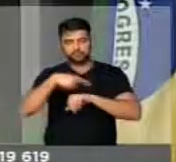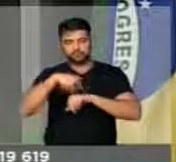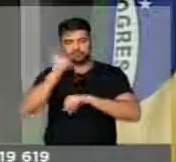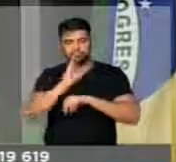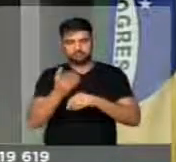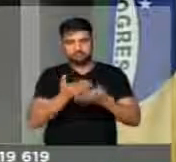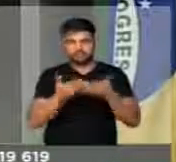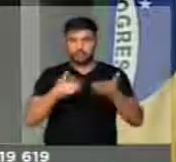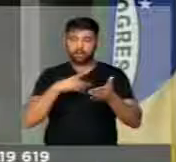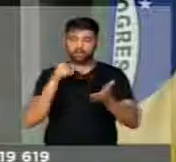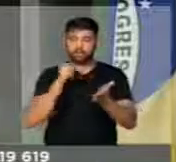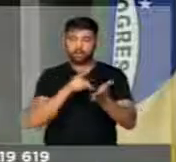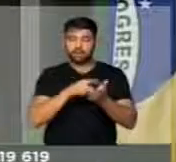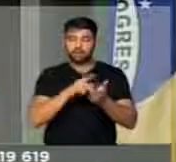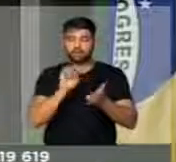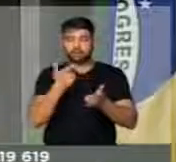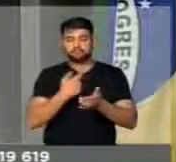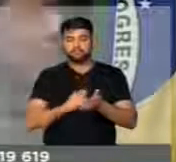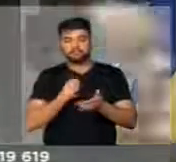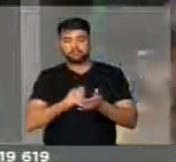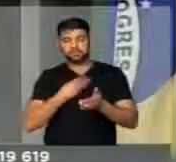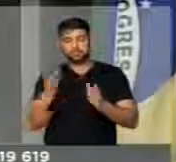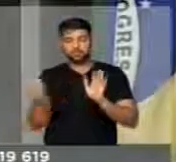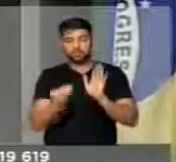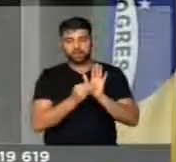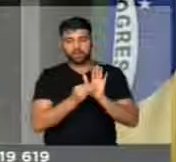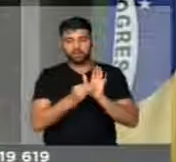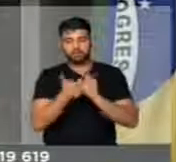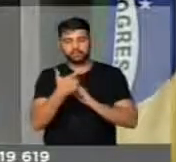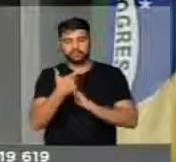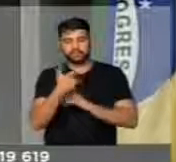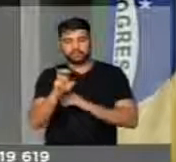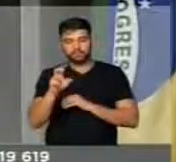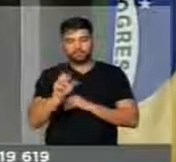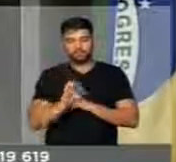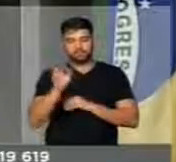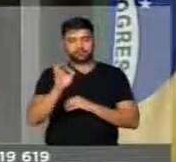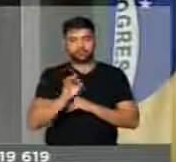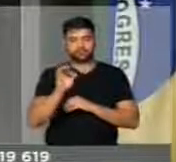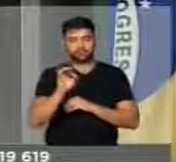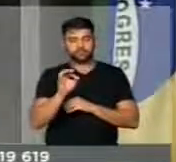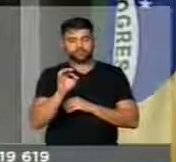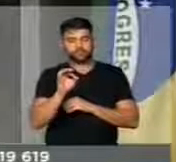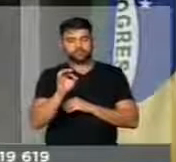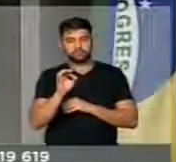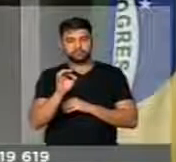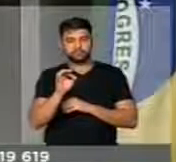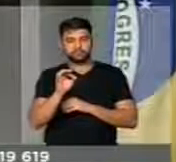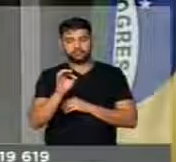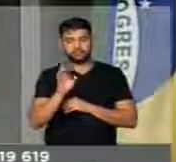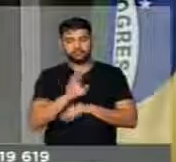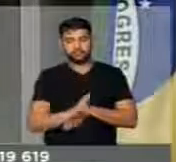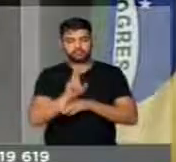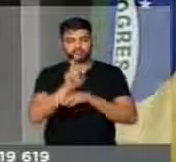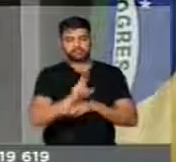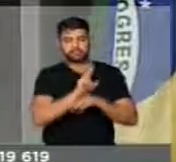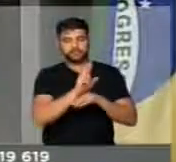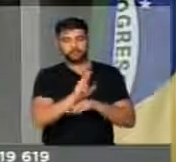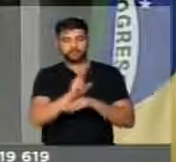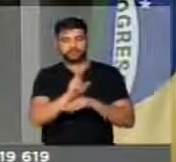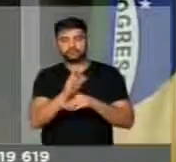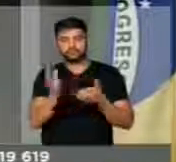nação. Logicamente que quando se coloca 25% de